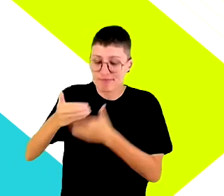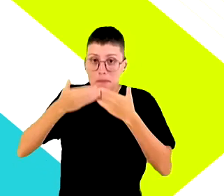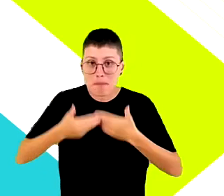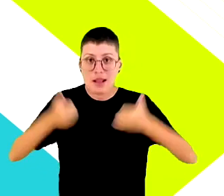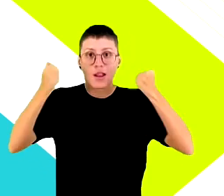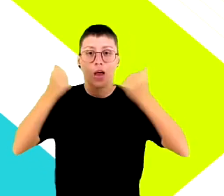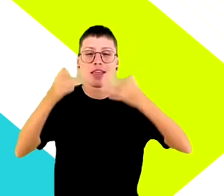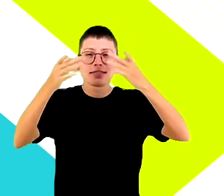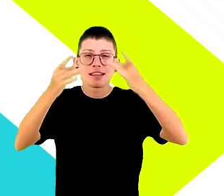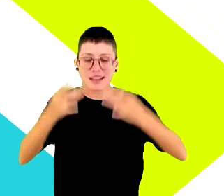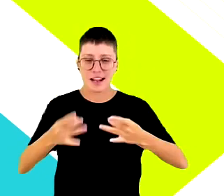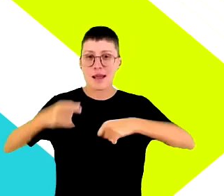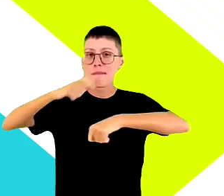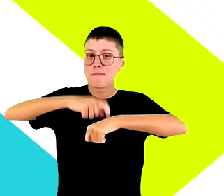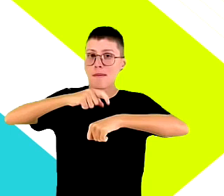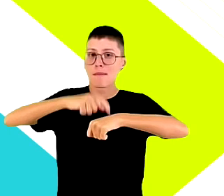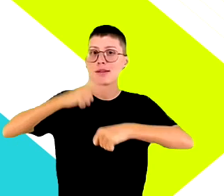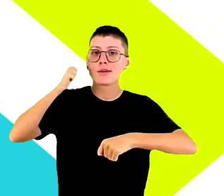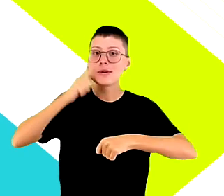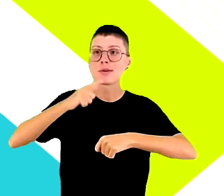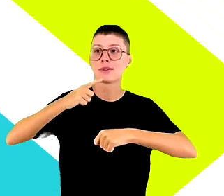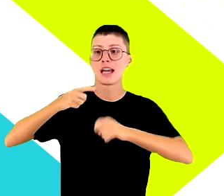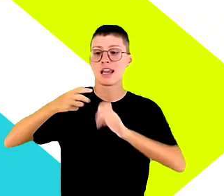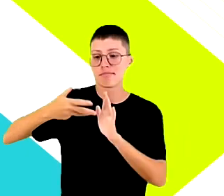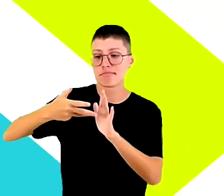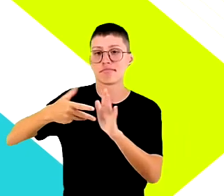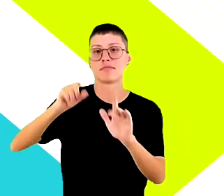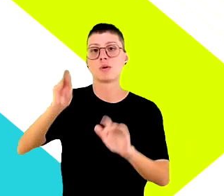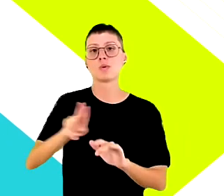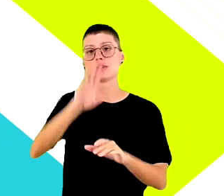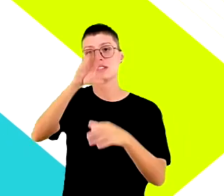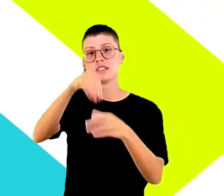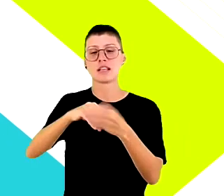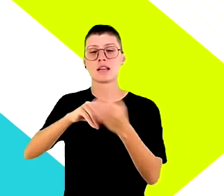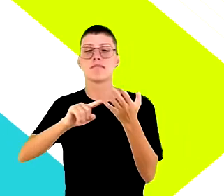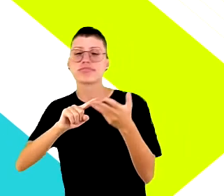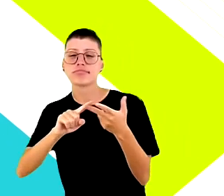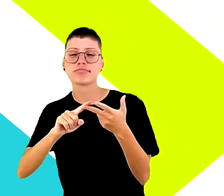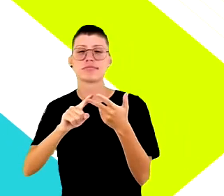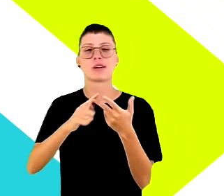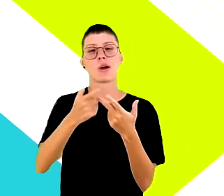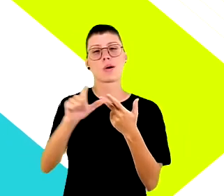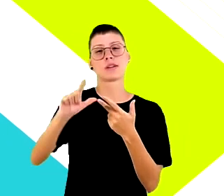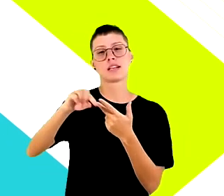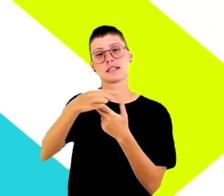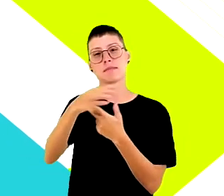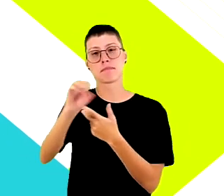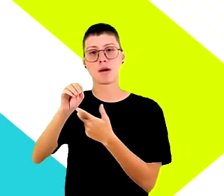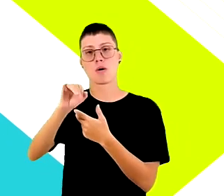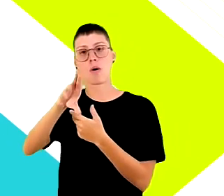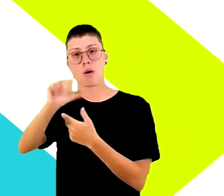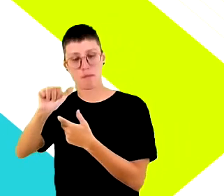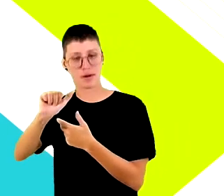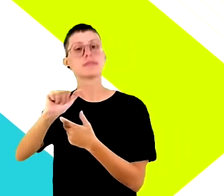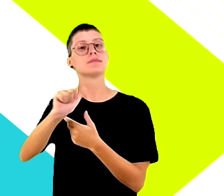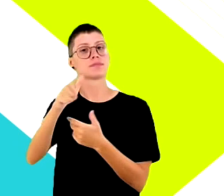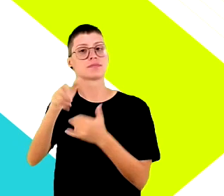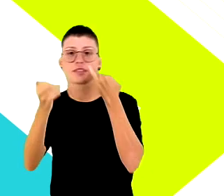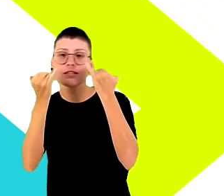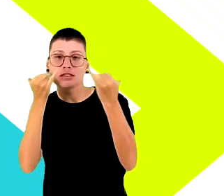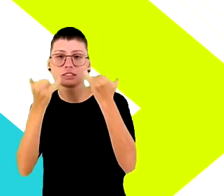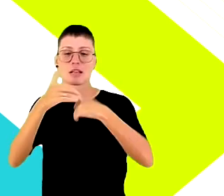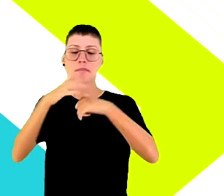momento que eles conseguem otimizar o uso de água, insumos, mão de obra, com essas informações, produza com mais